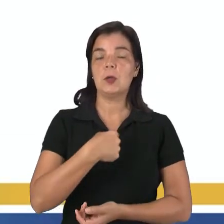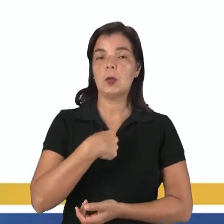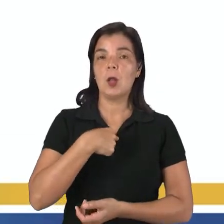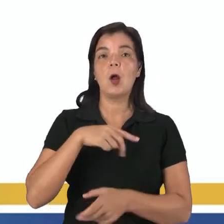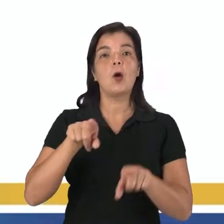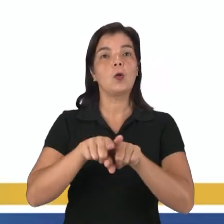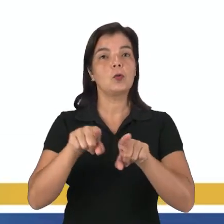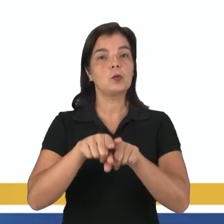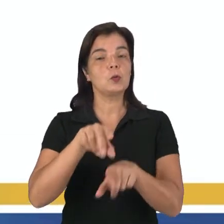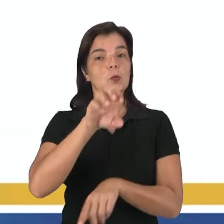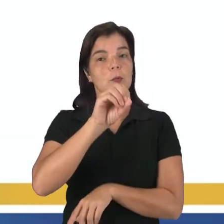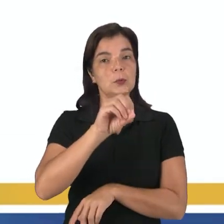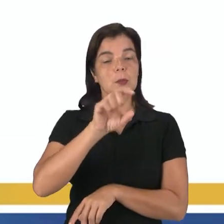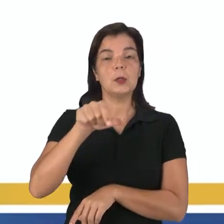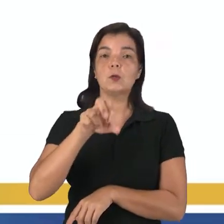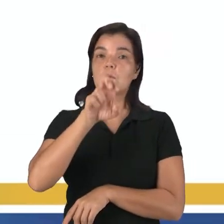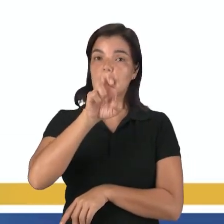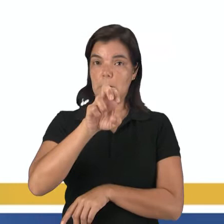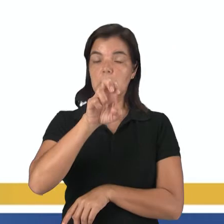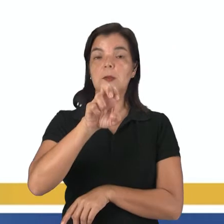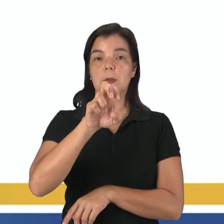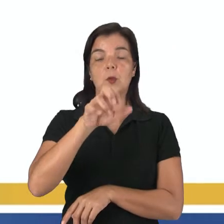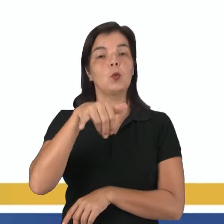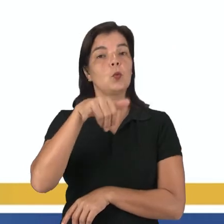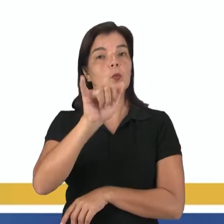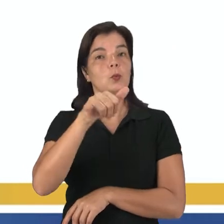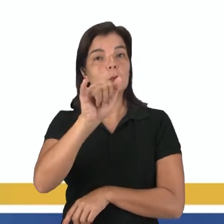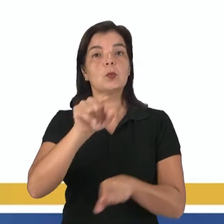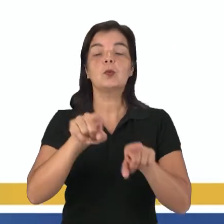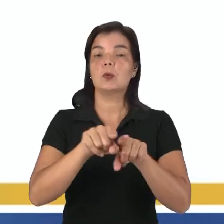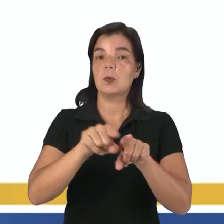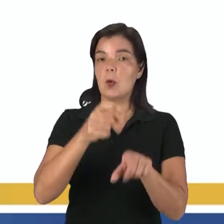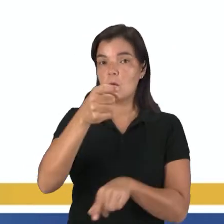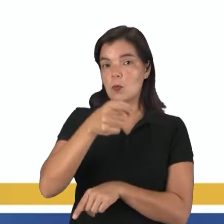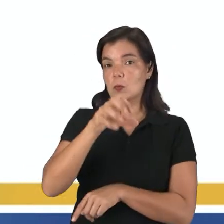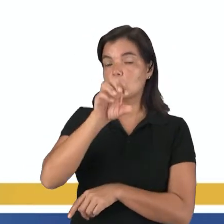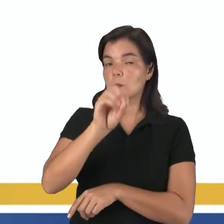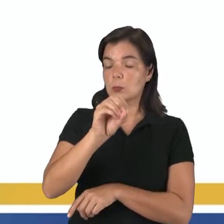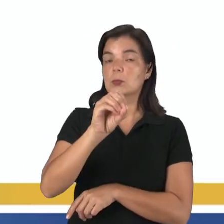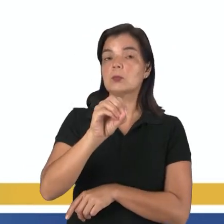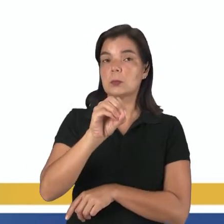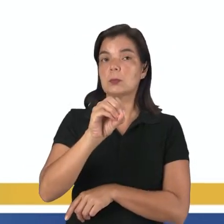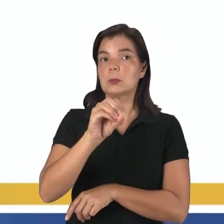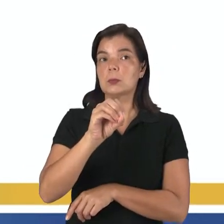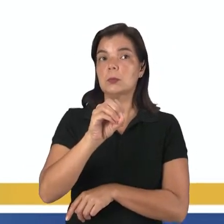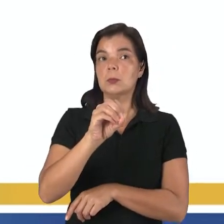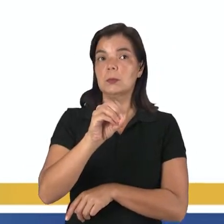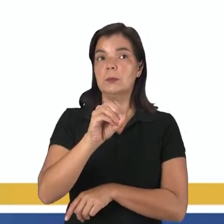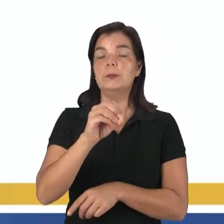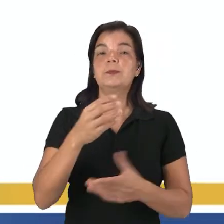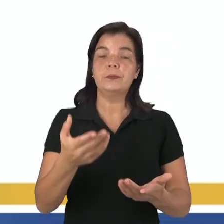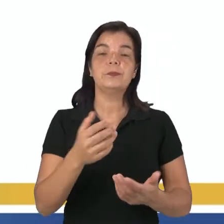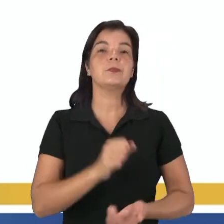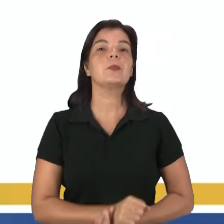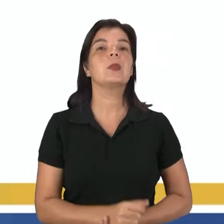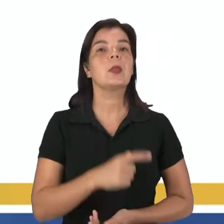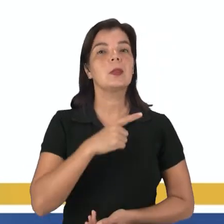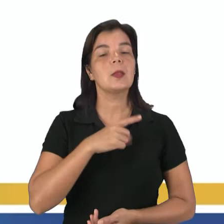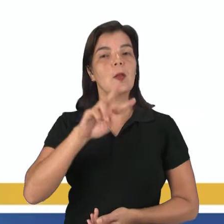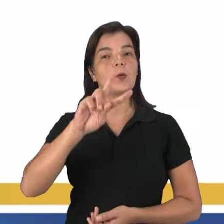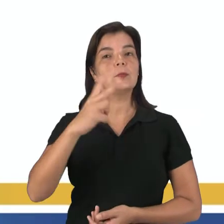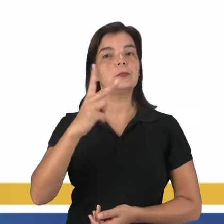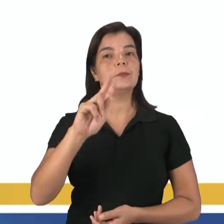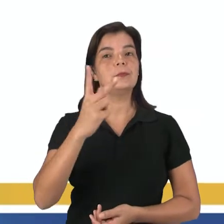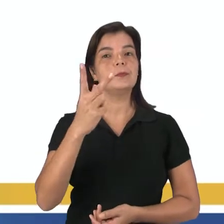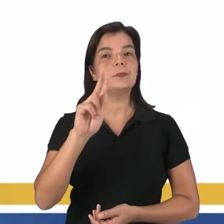nós temos a coordenada cinco no eixo Y né e no existir seria zero né Zerado aí no eixo X